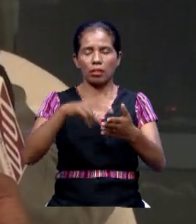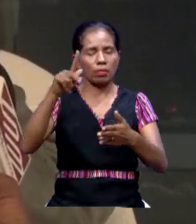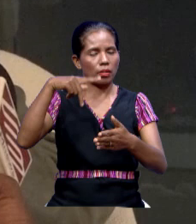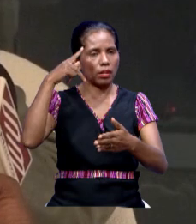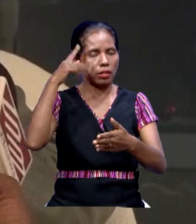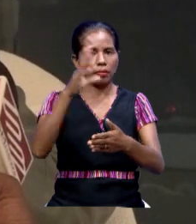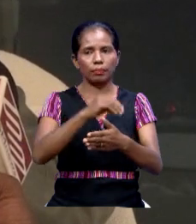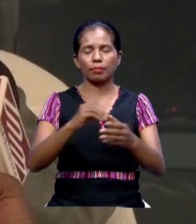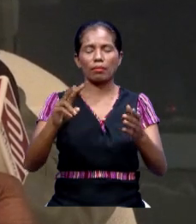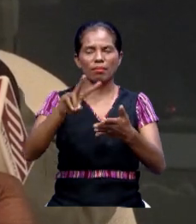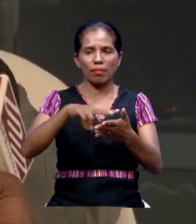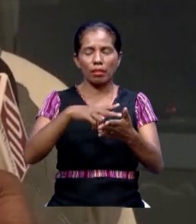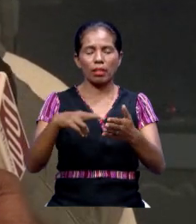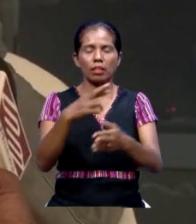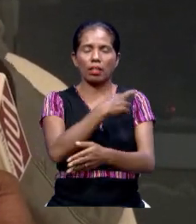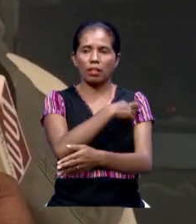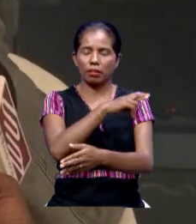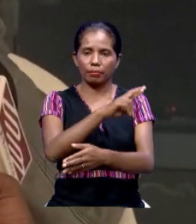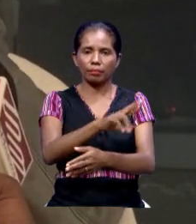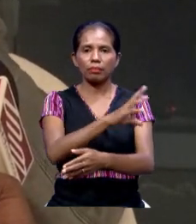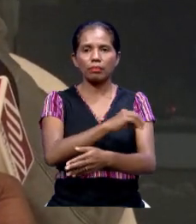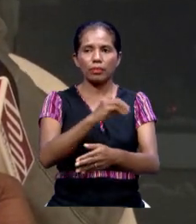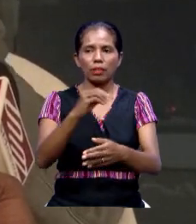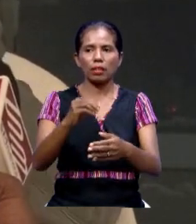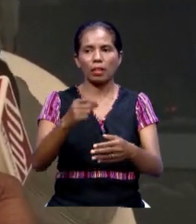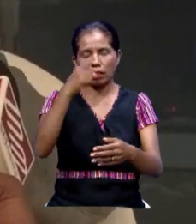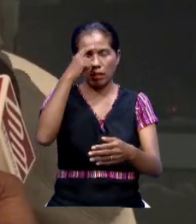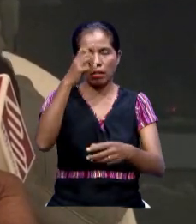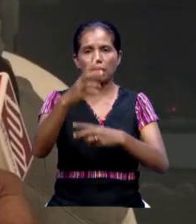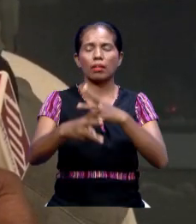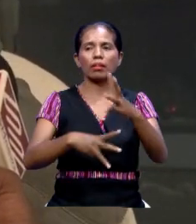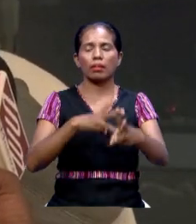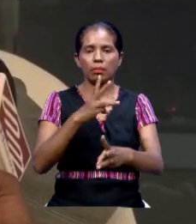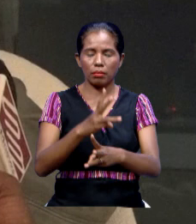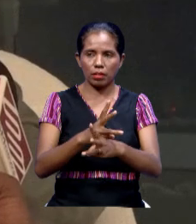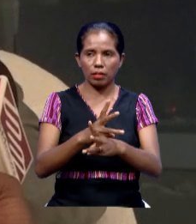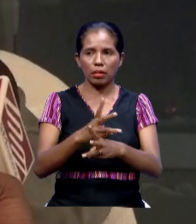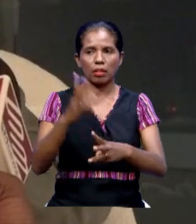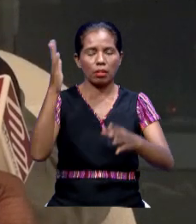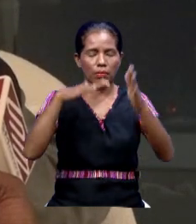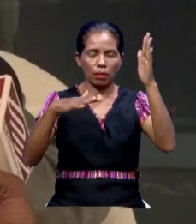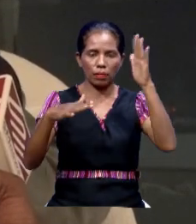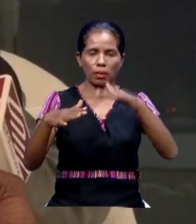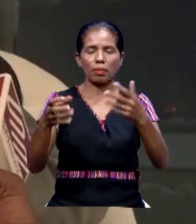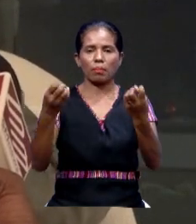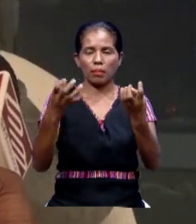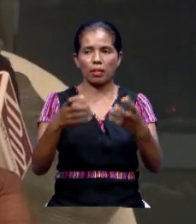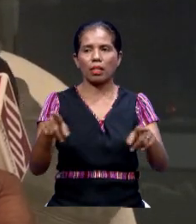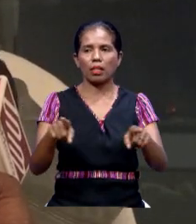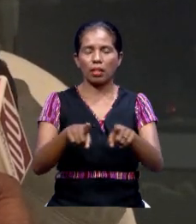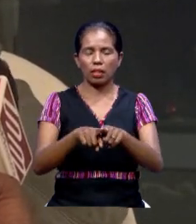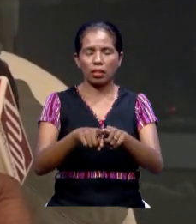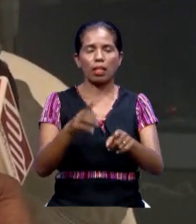é a violência religiosa, étnica, também é o mundo que problemas baraclós, nessa